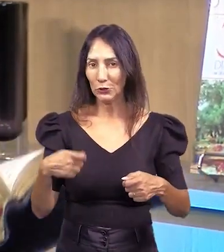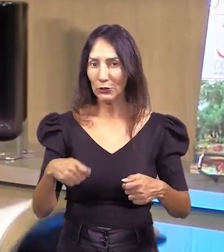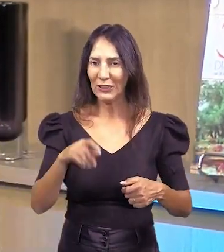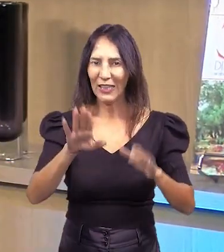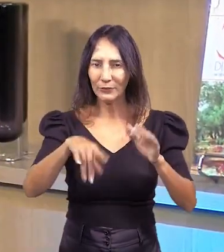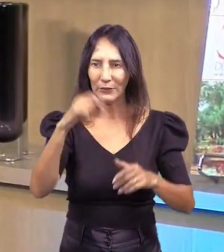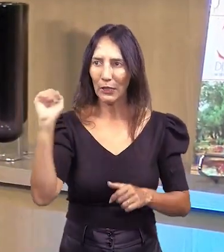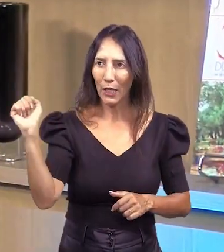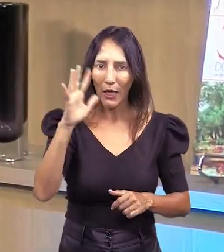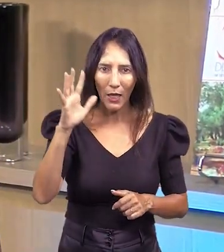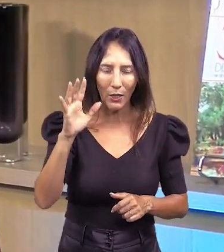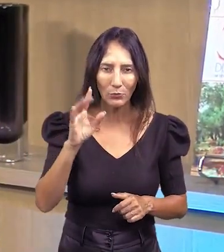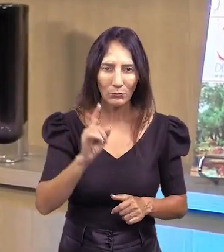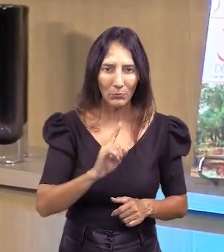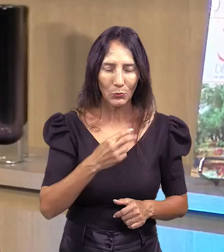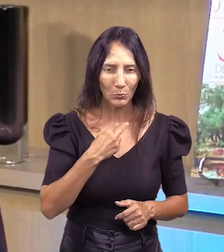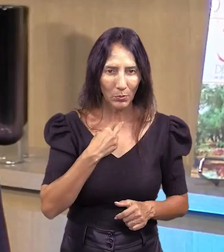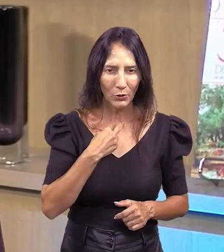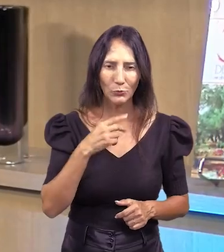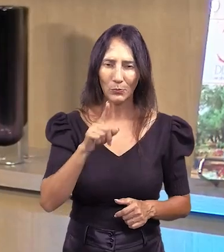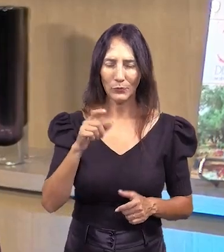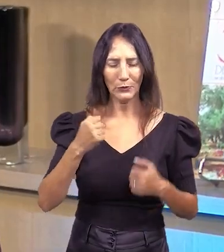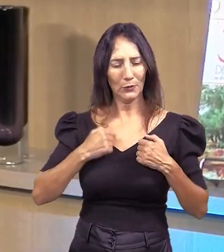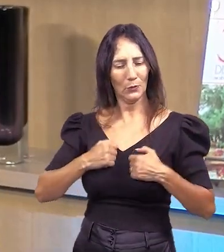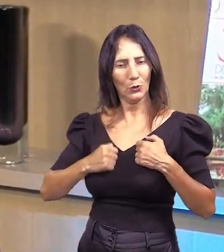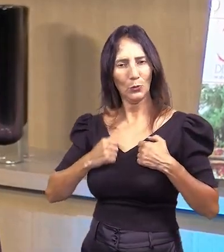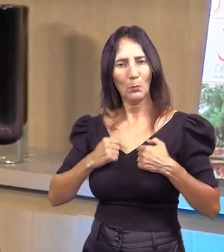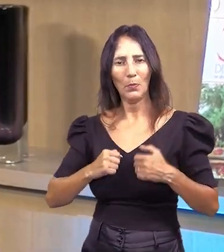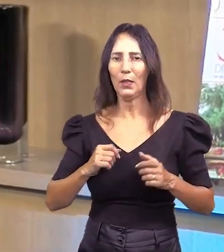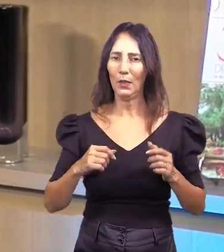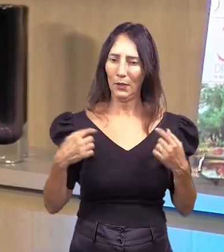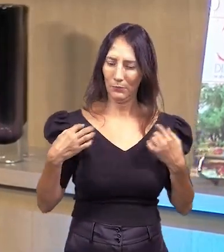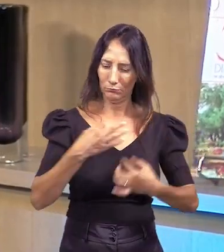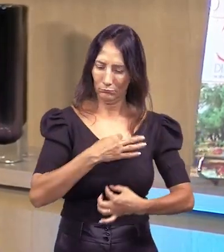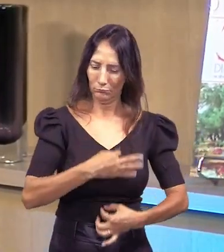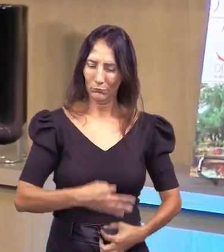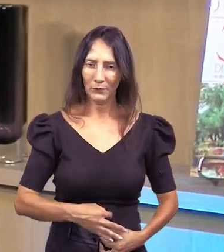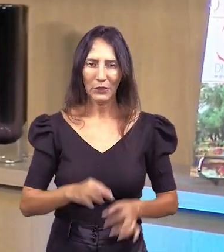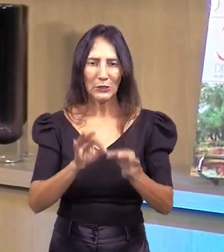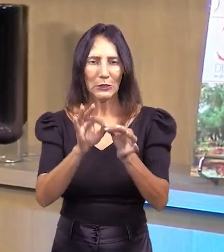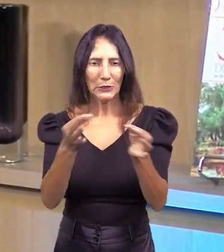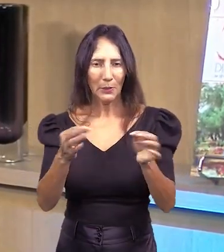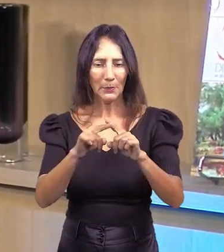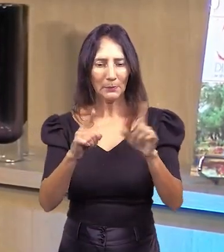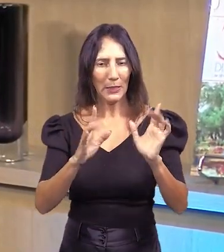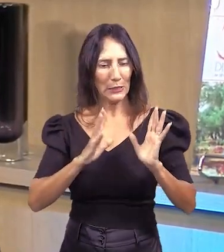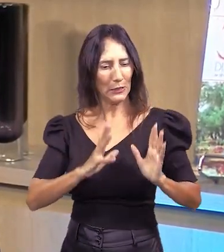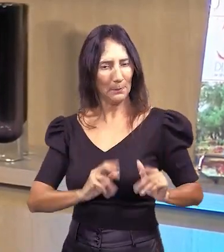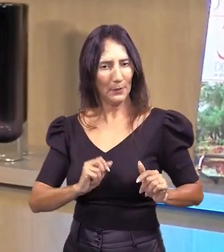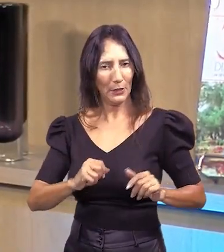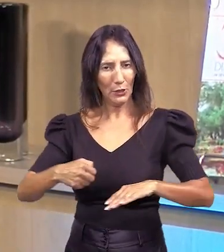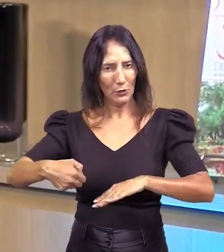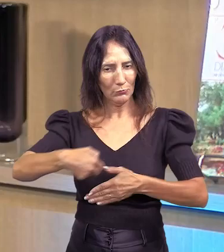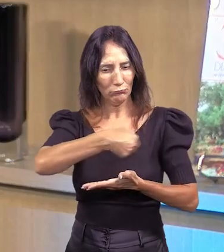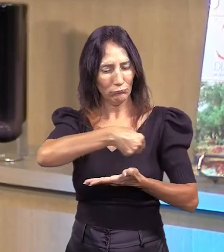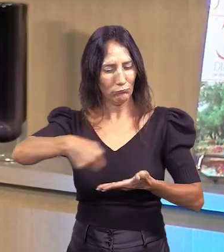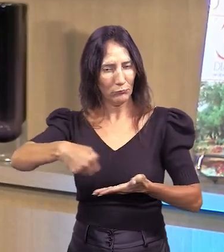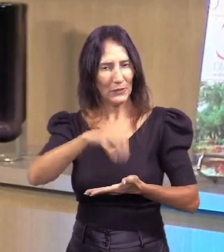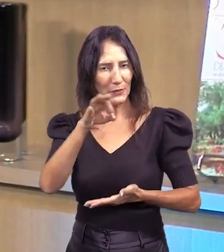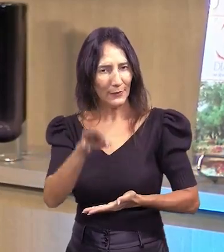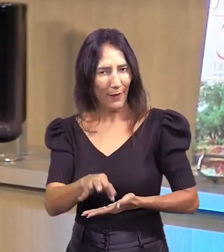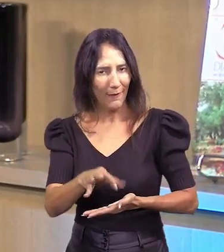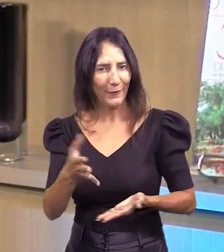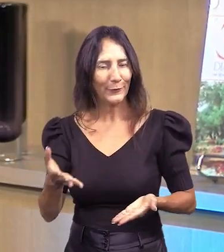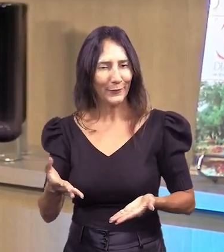pôr algo aí caríssimo, mas pode ser uma pessoa que toma um banho sempre, está com a roupa simples, mas sempre limpinha e bem